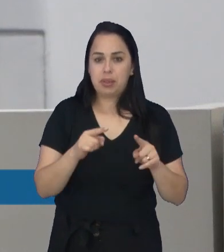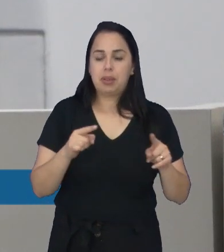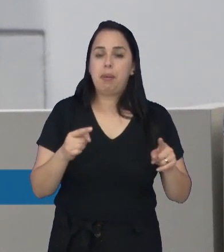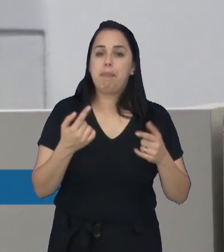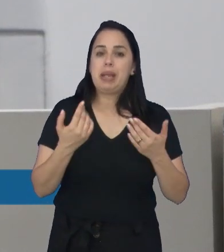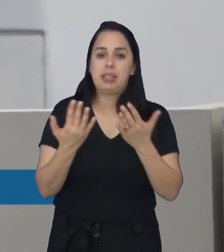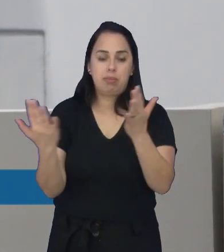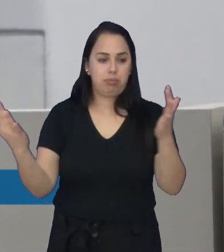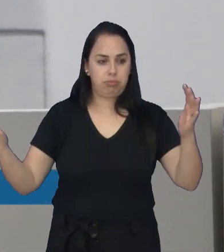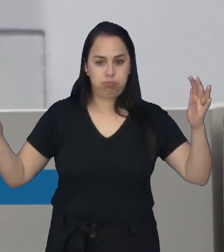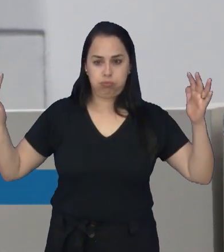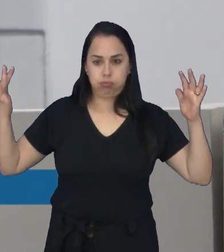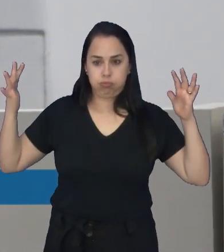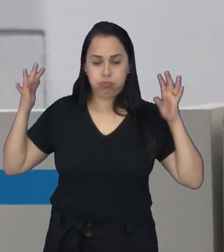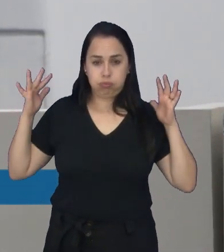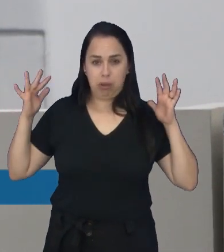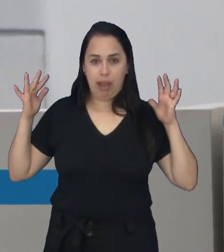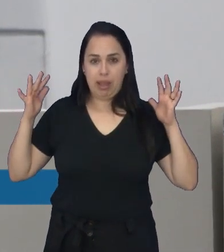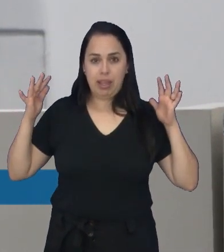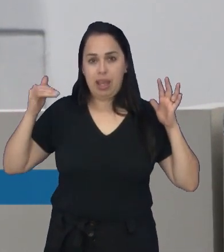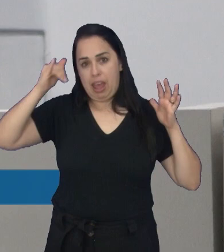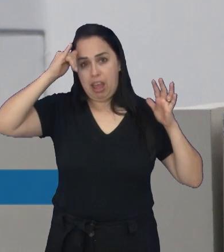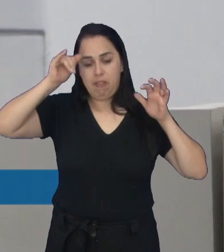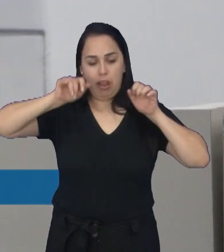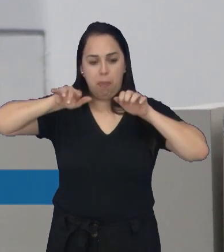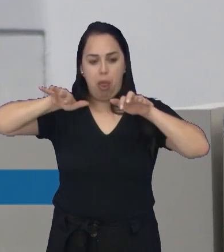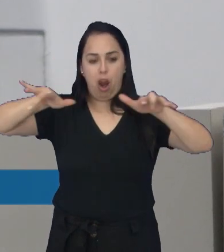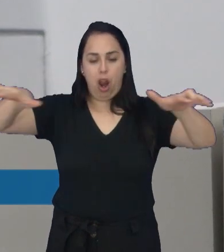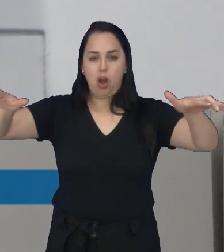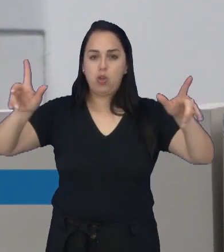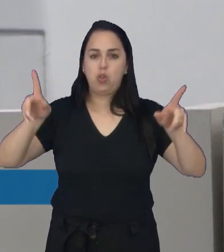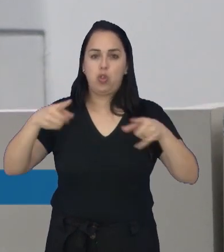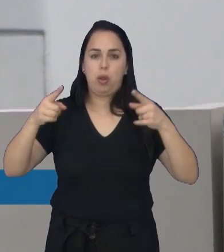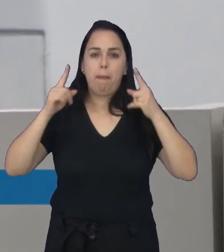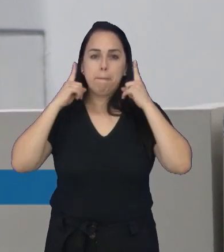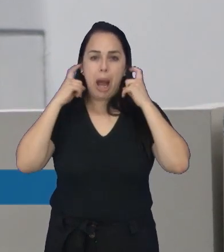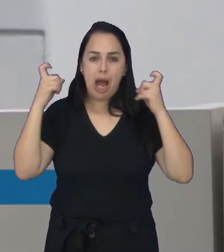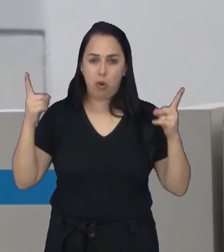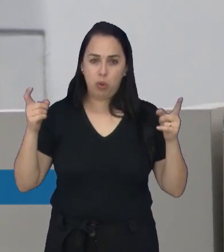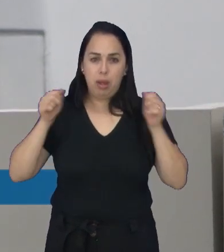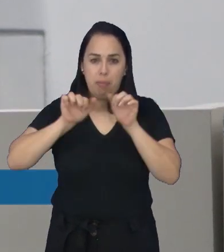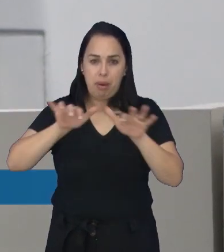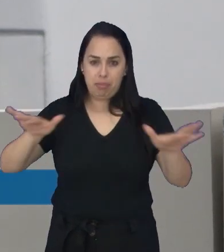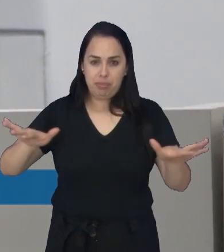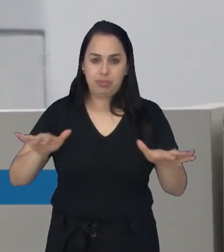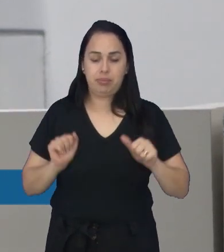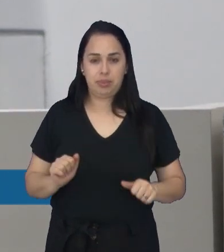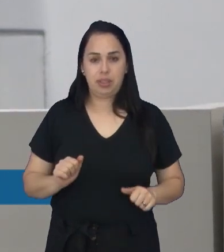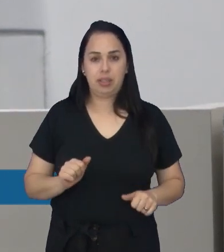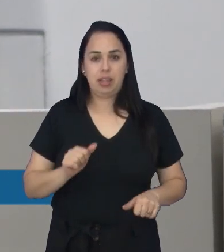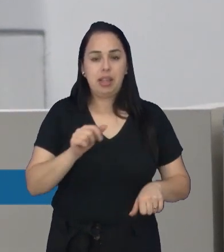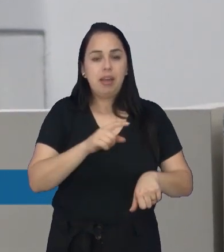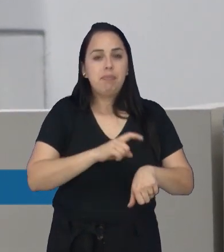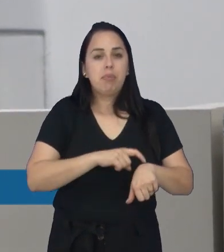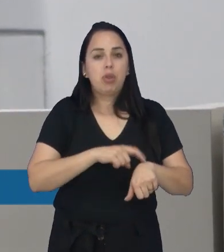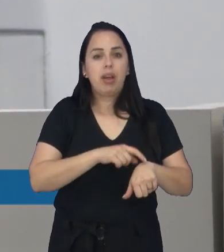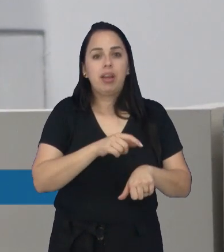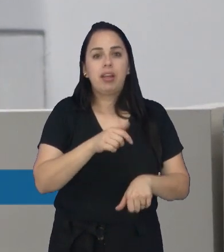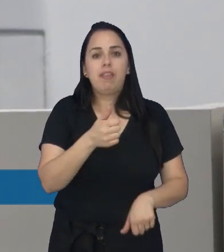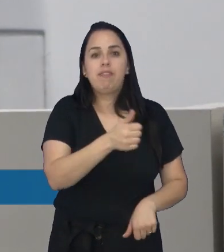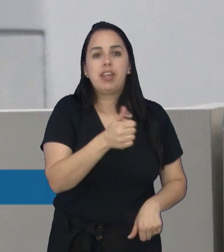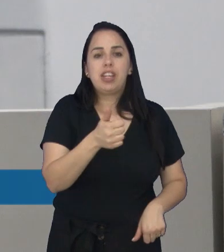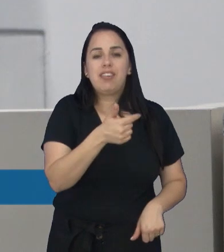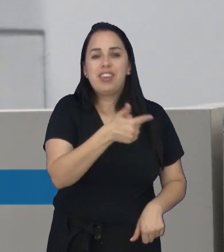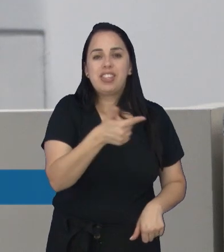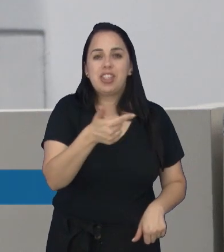isolamento acústico porque a lei é Clara nesse aspecto isso também não impede que virou 22 e 30 tá